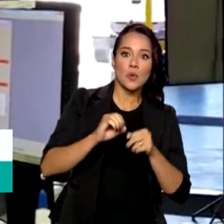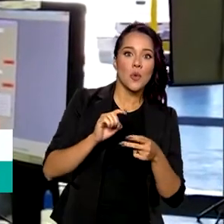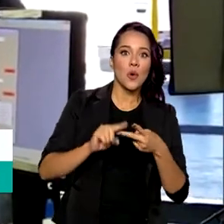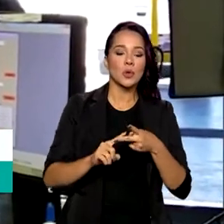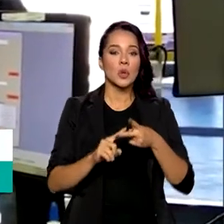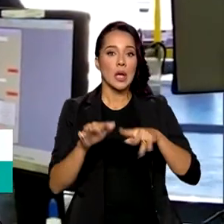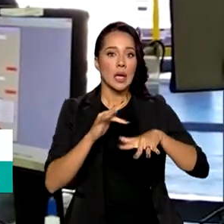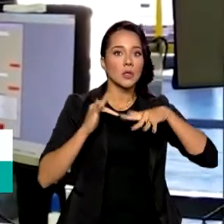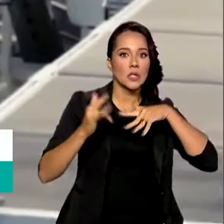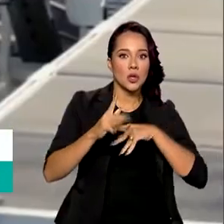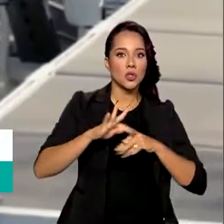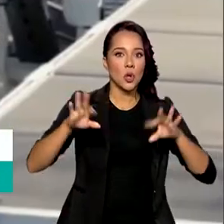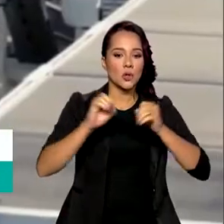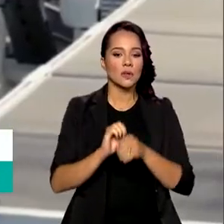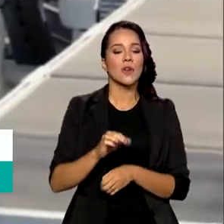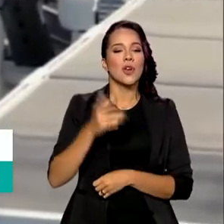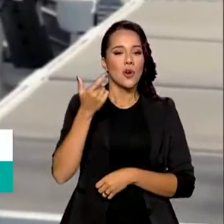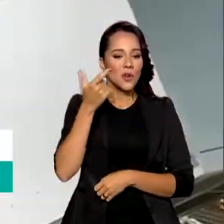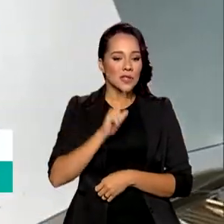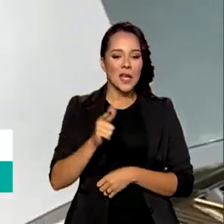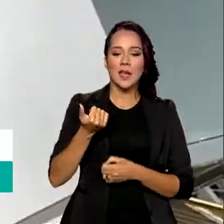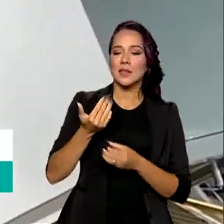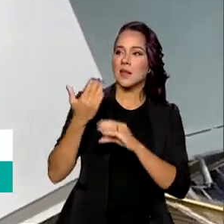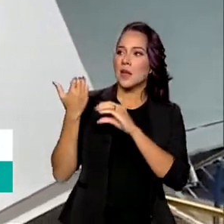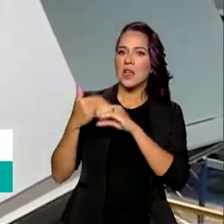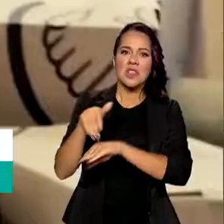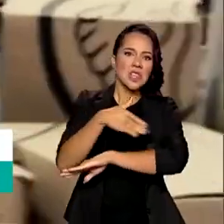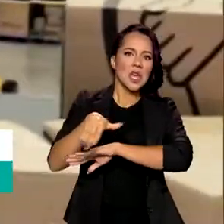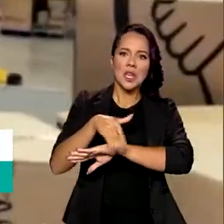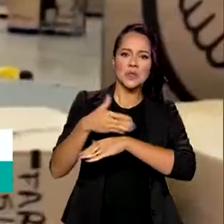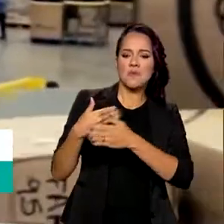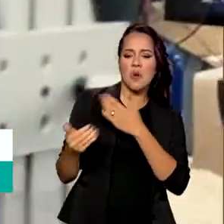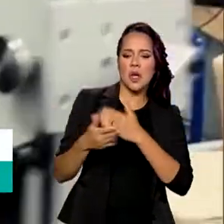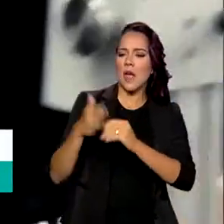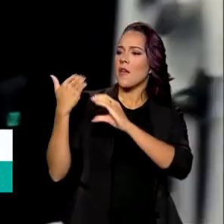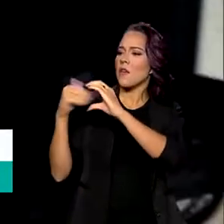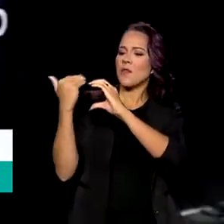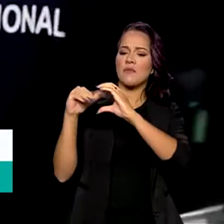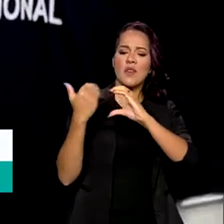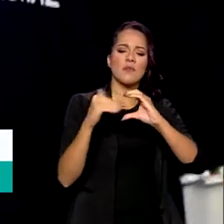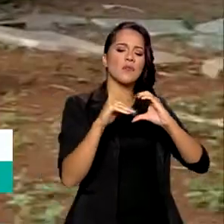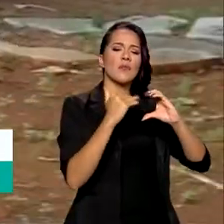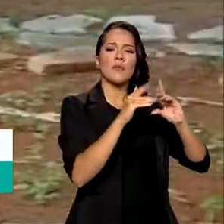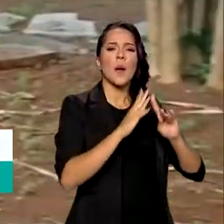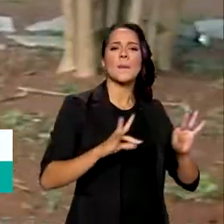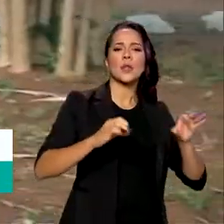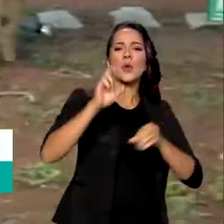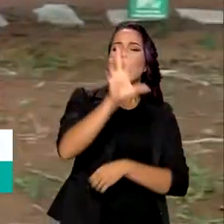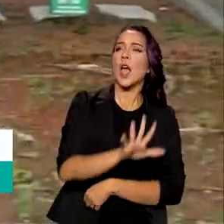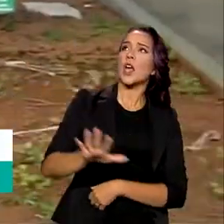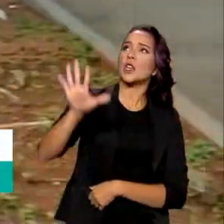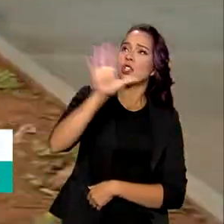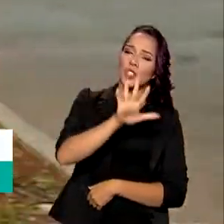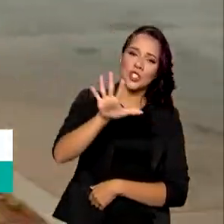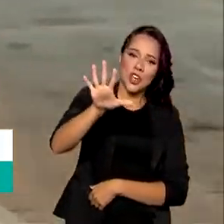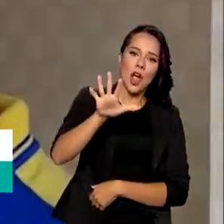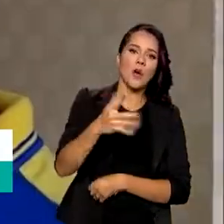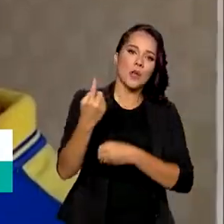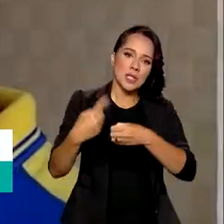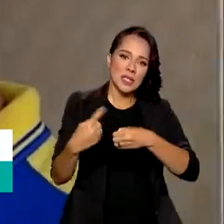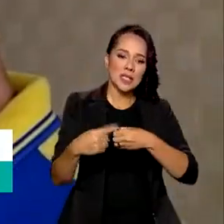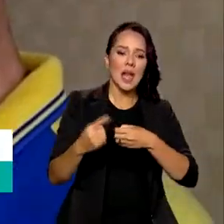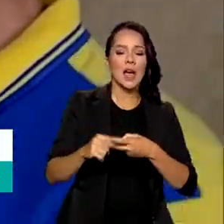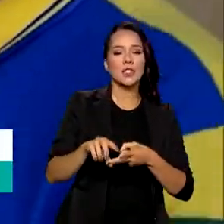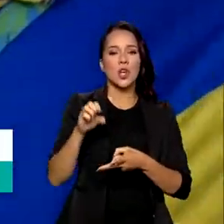alcance em mídia social pode contar com a mala não endereçada e destinar aquele objeto para aquela região alvo para aquela